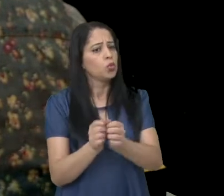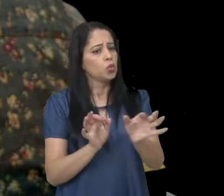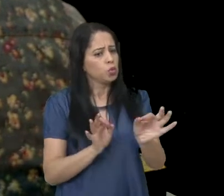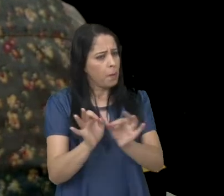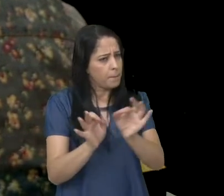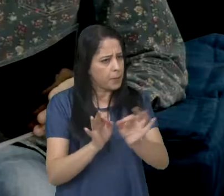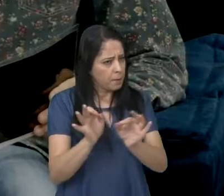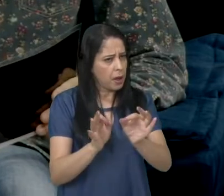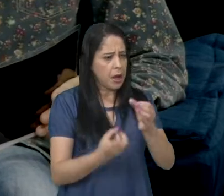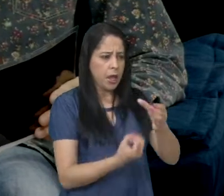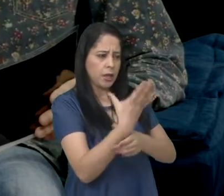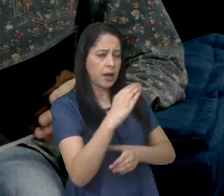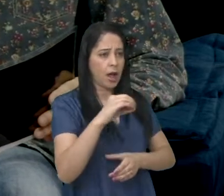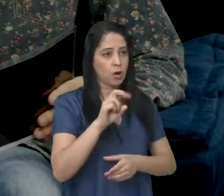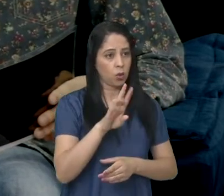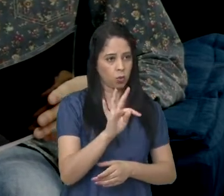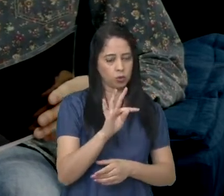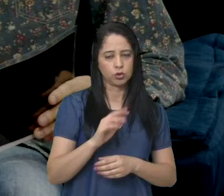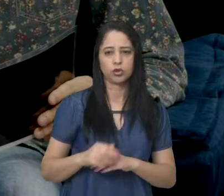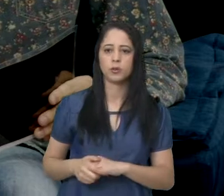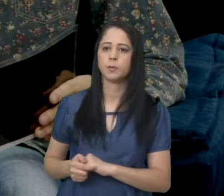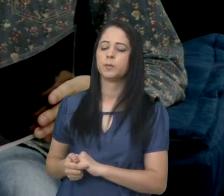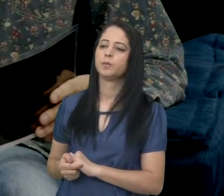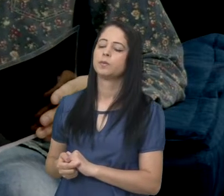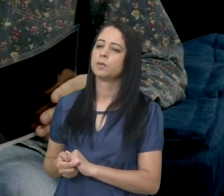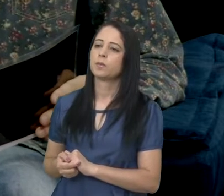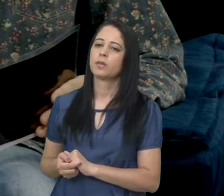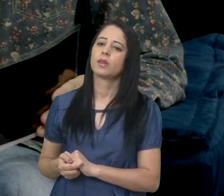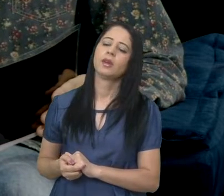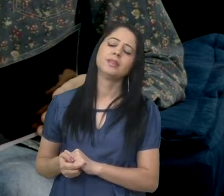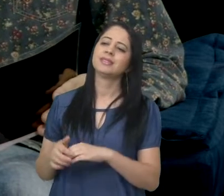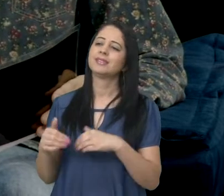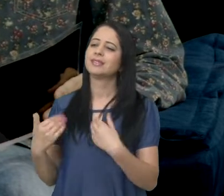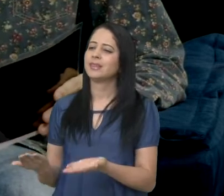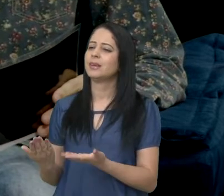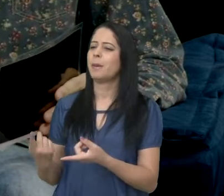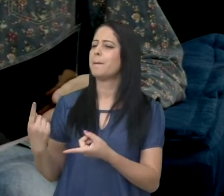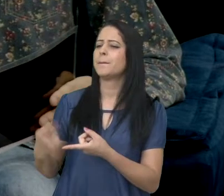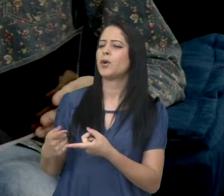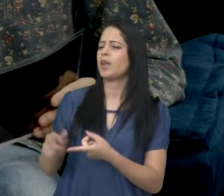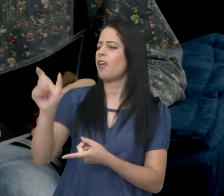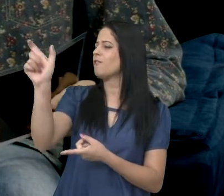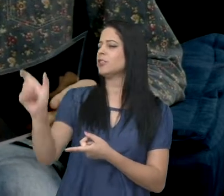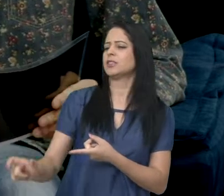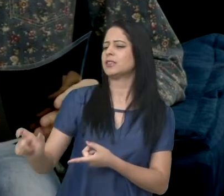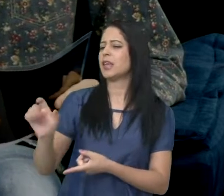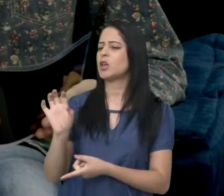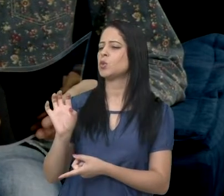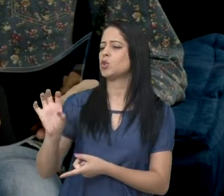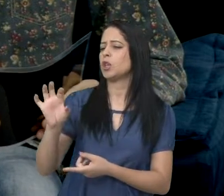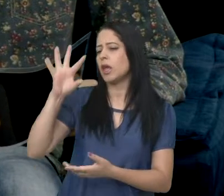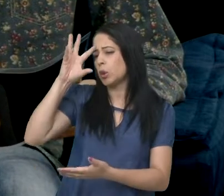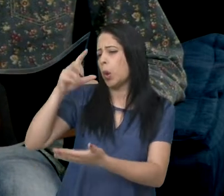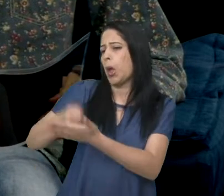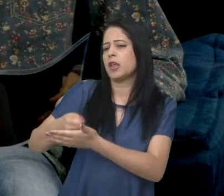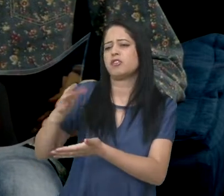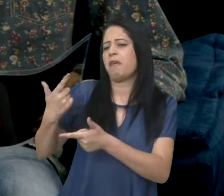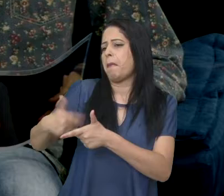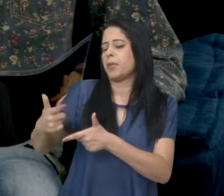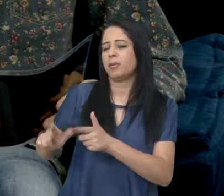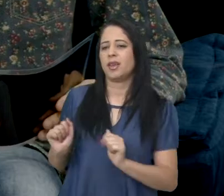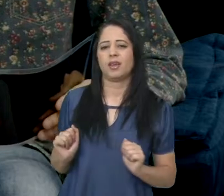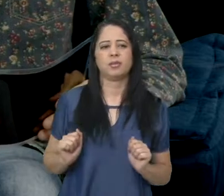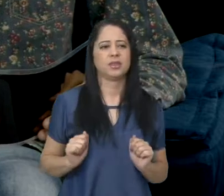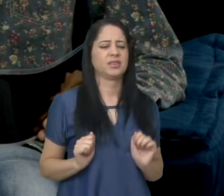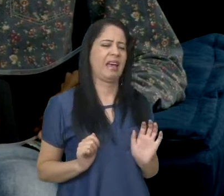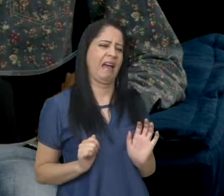dessa construção. O que você acha que tinha em você que era uma solução para os problemas que você estava vendo? Não, eu